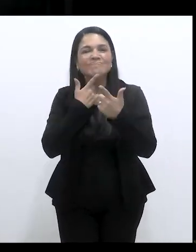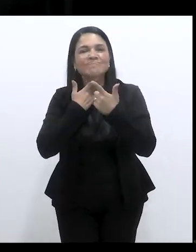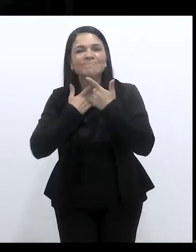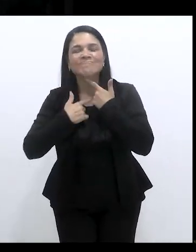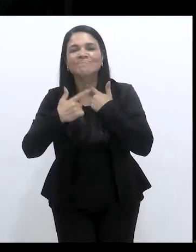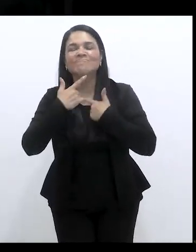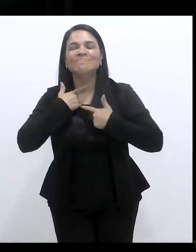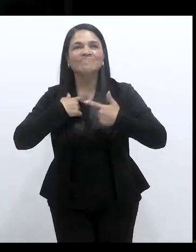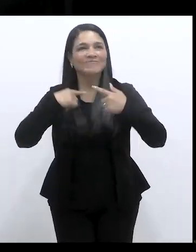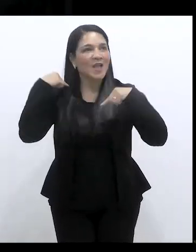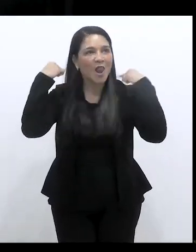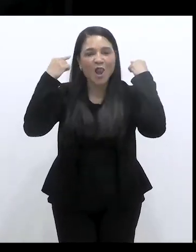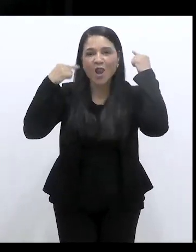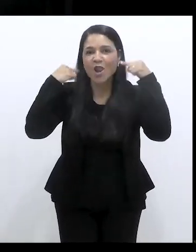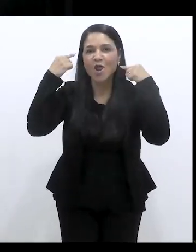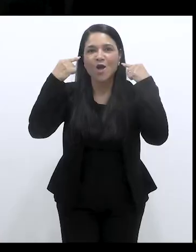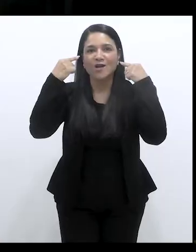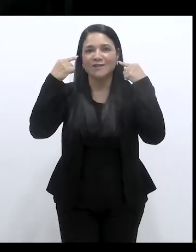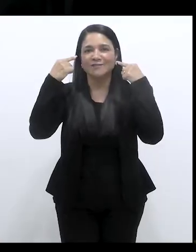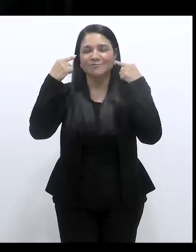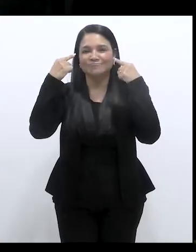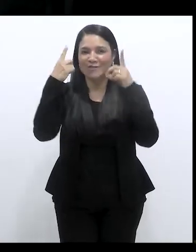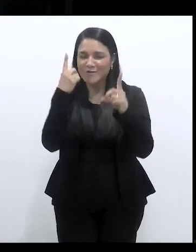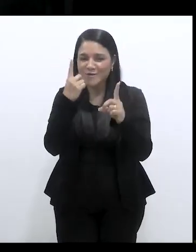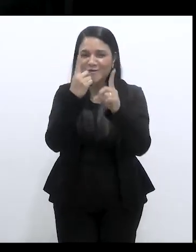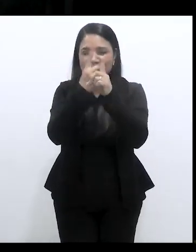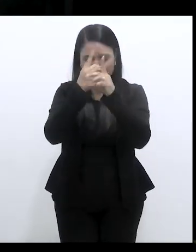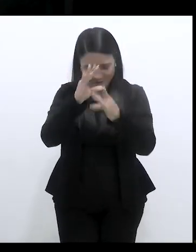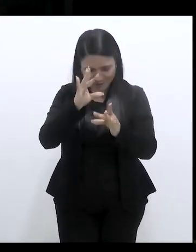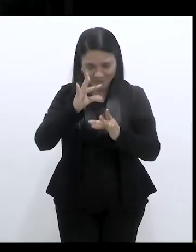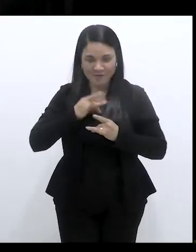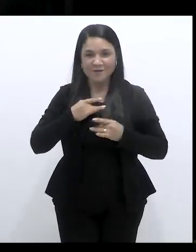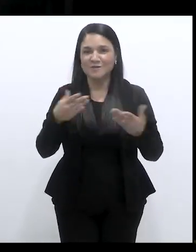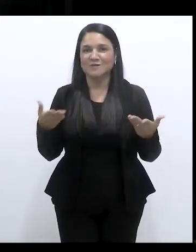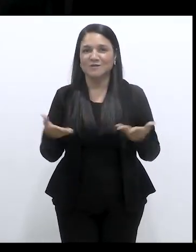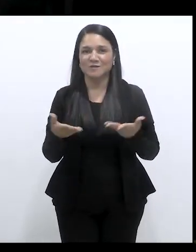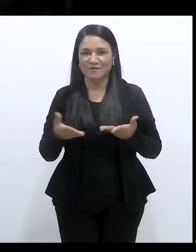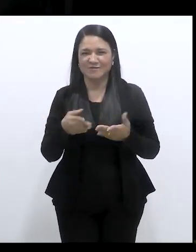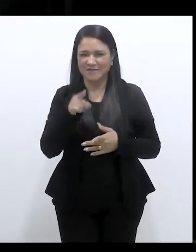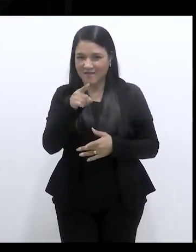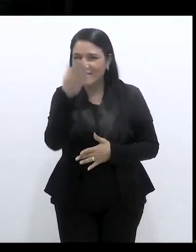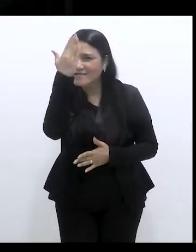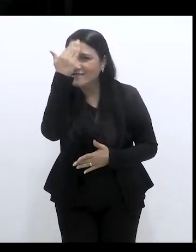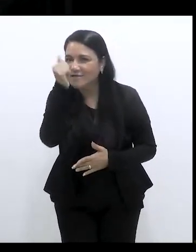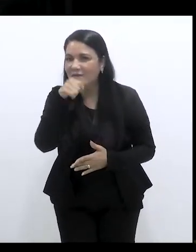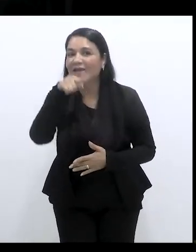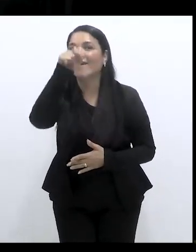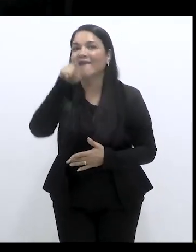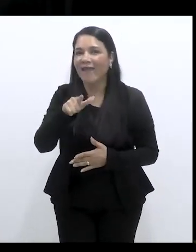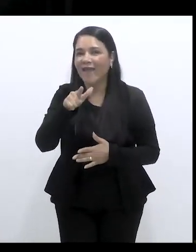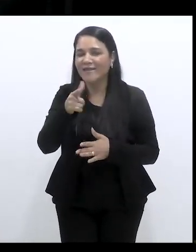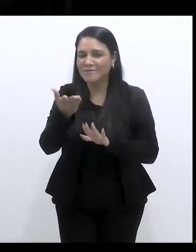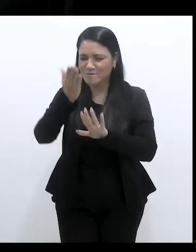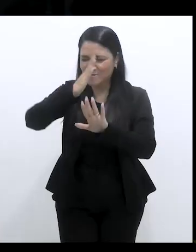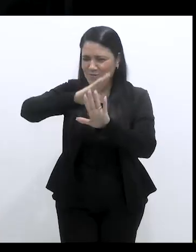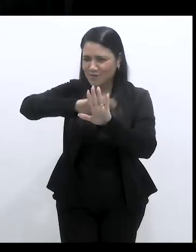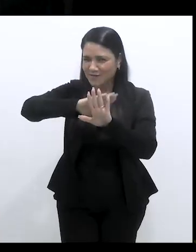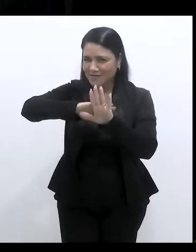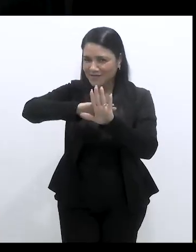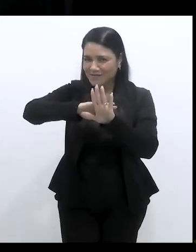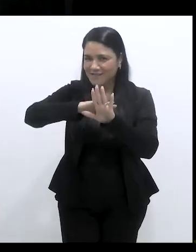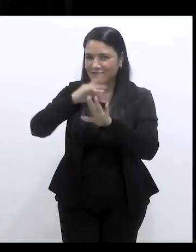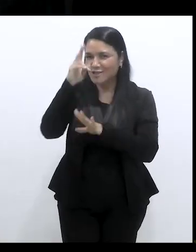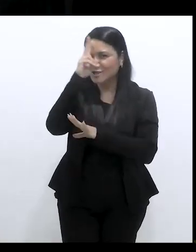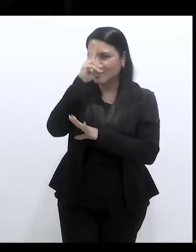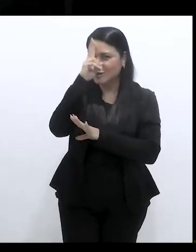sempre loucas, e é nesse grito que encontramos a inspiração de hoje. Você quer saber quem é a mente por trás dessa história que